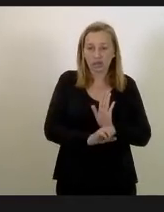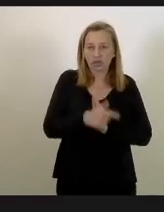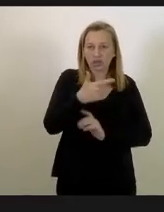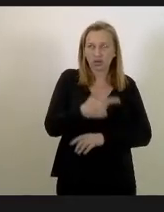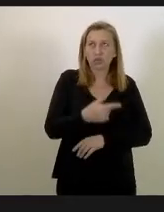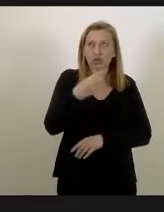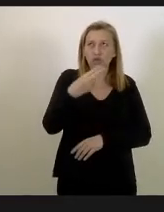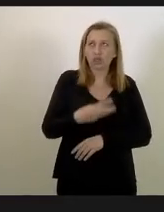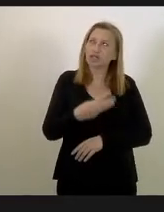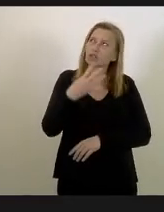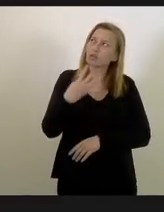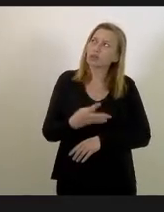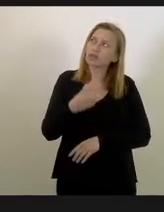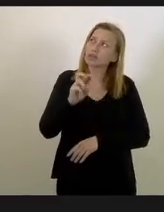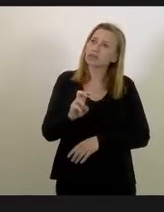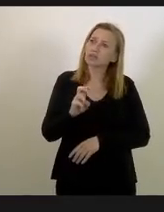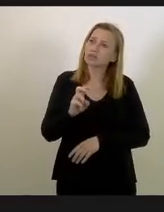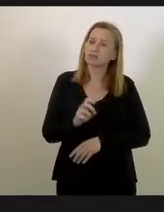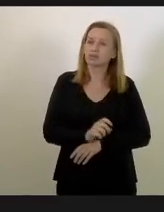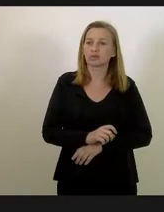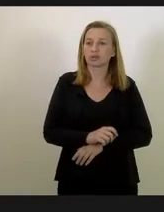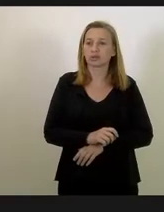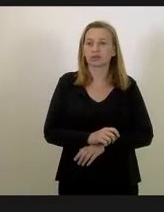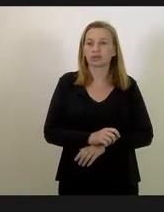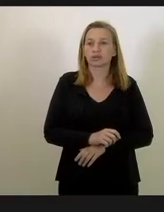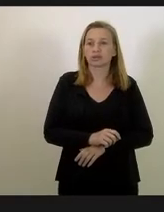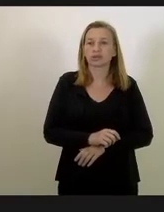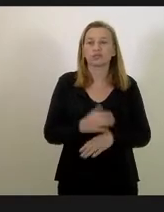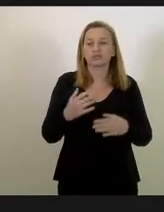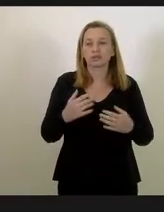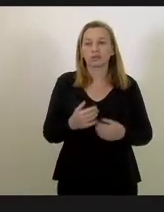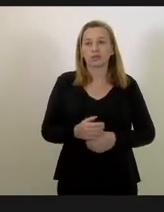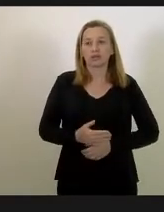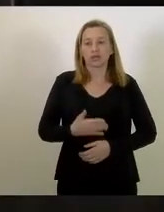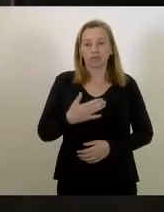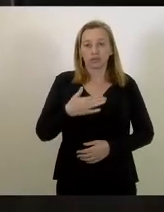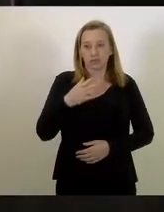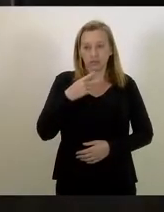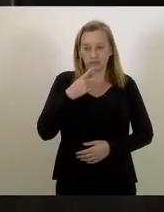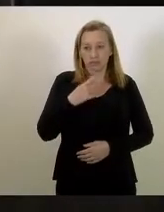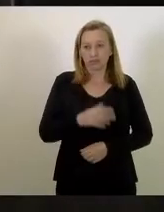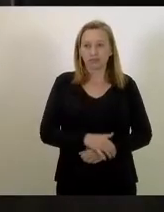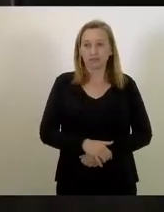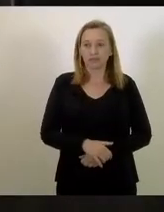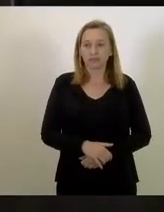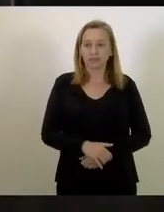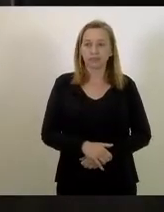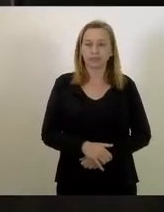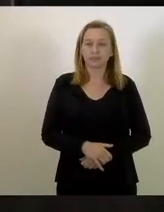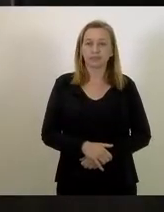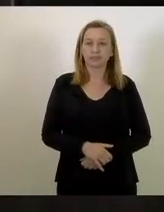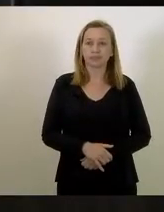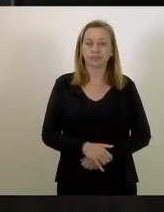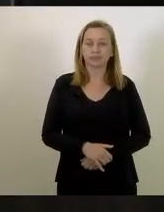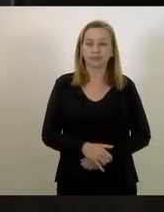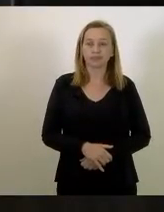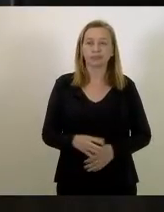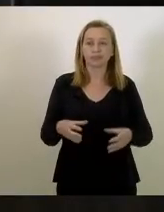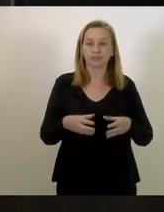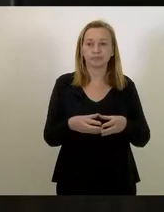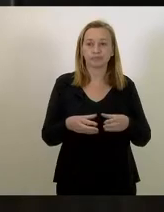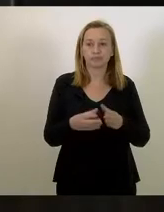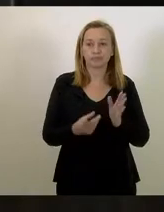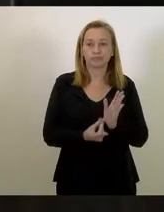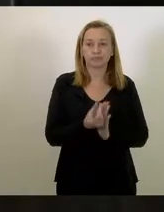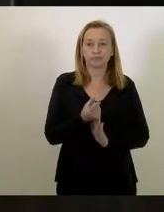três quatro cinco é o parecer presidente para emitir parecer pela comissão de